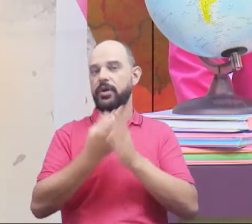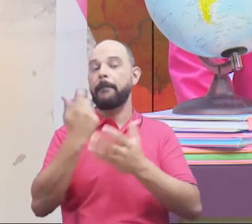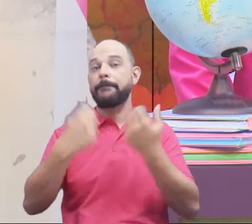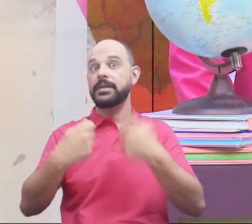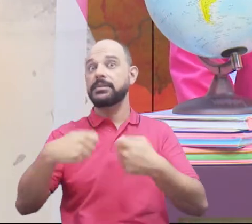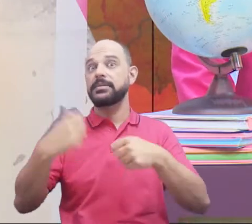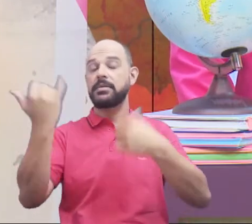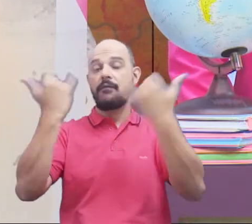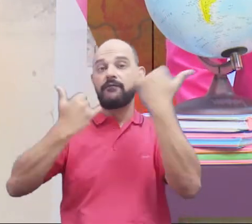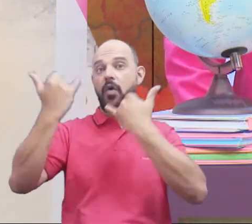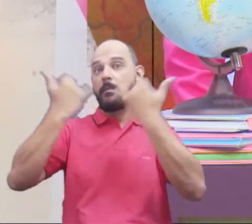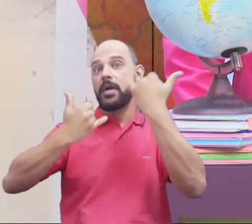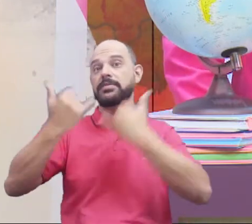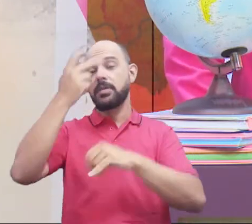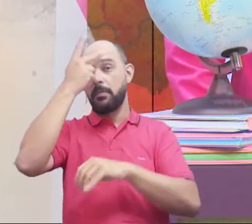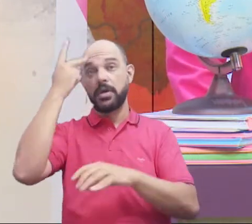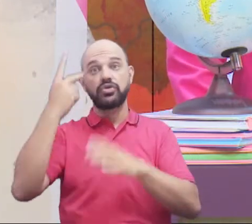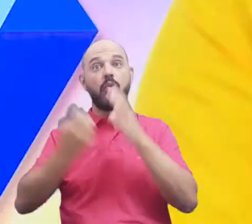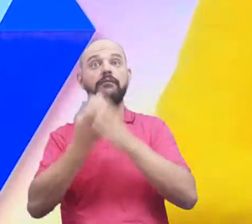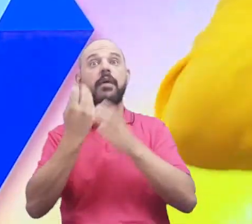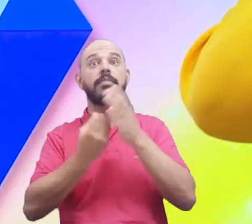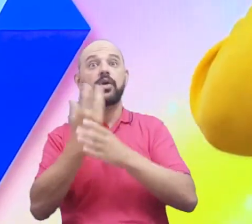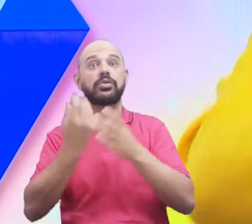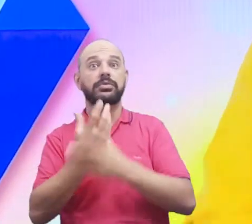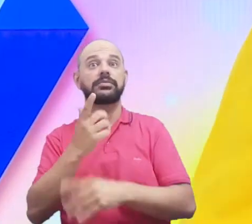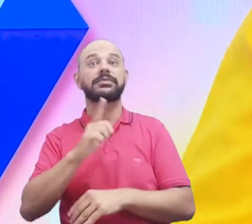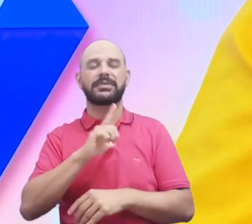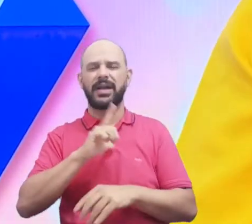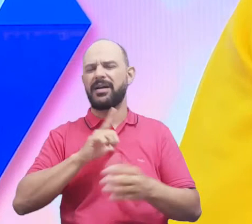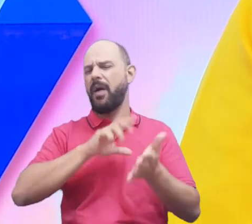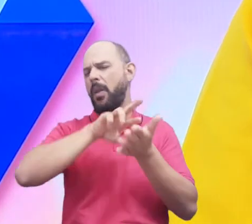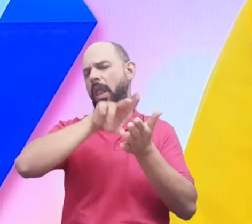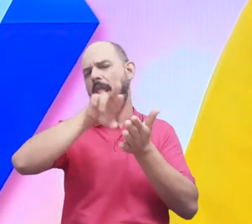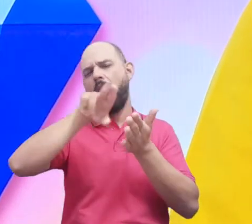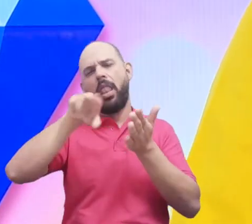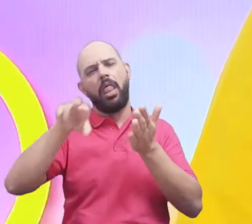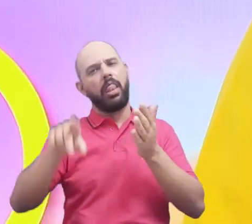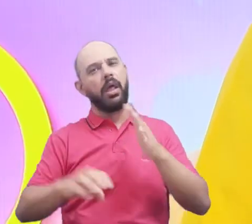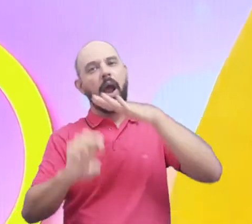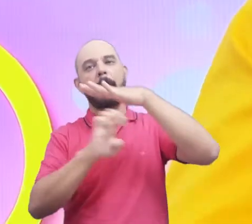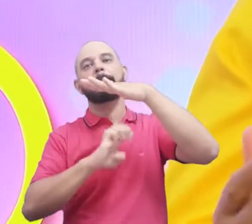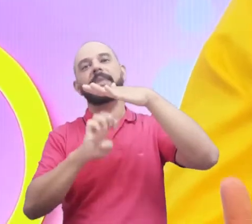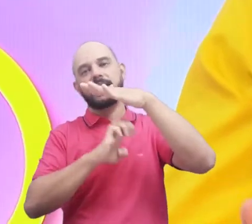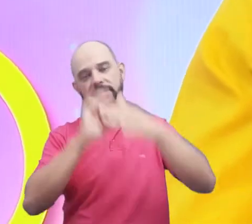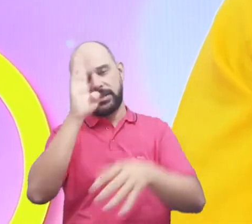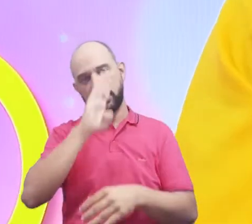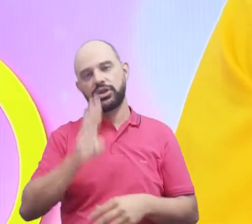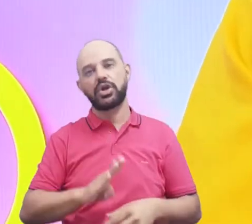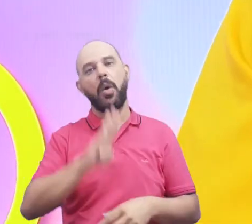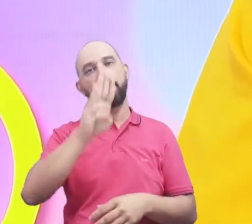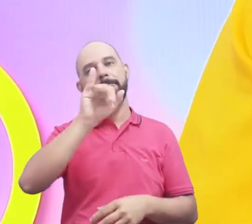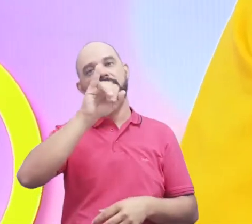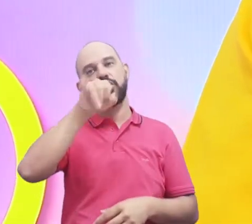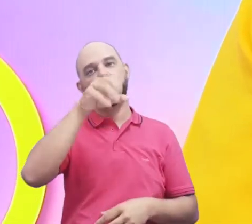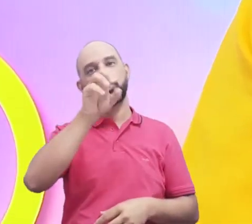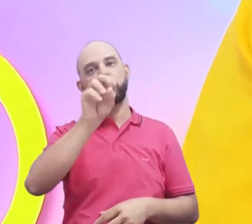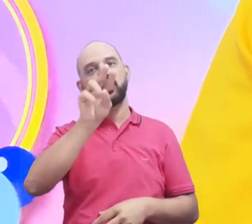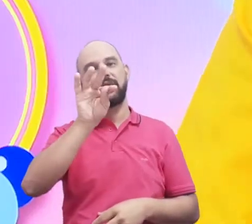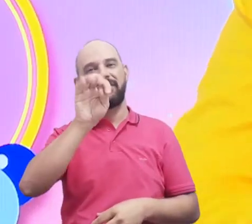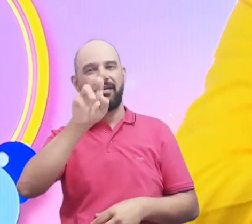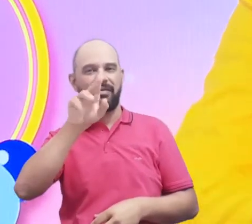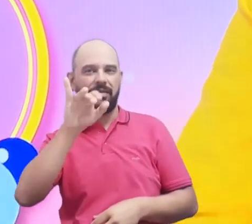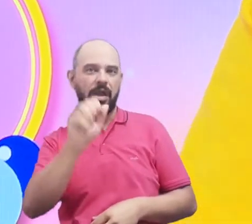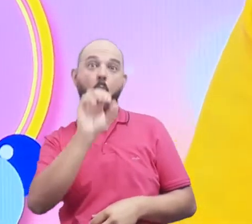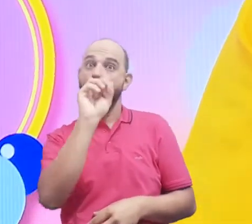procure informações sobre o fabricante das suas peças. Existe uma infinidade de empresas nacionais do ramo da bijuteria e também da